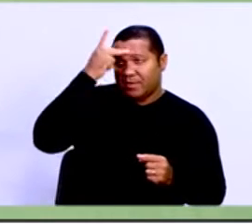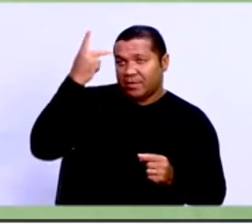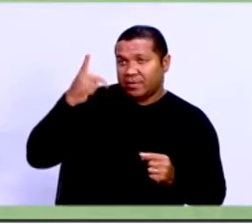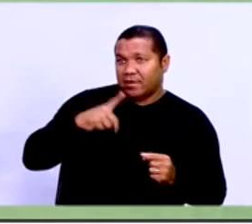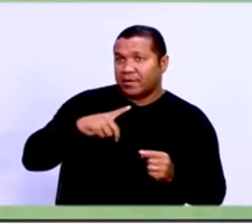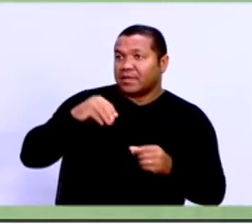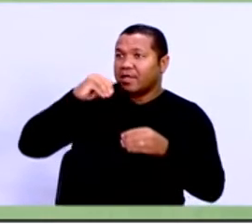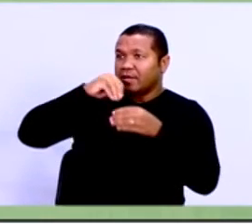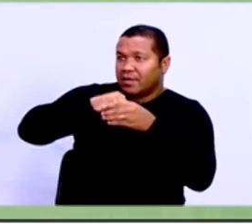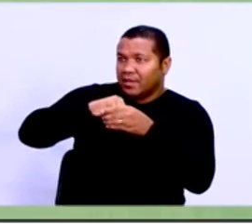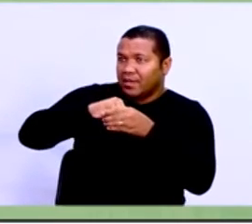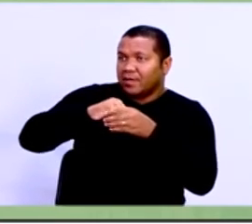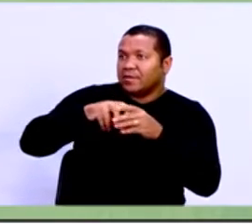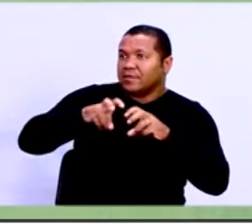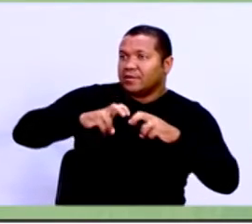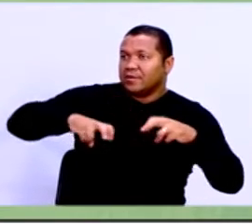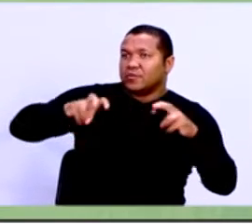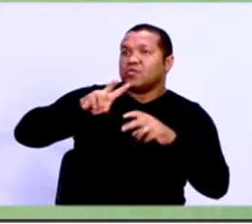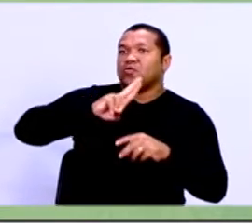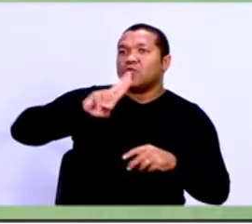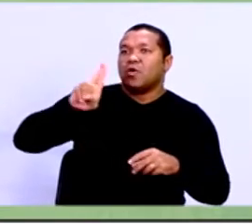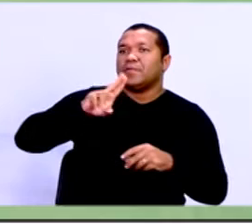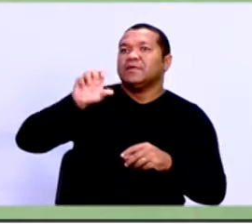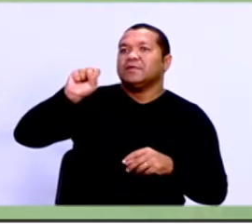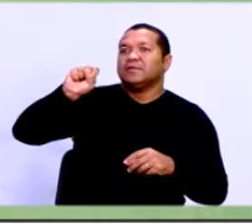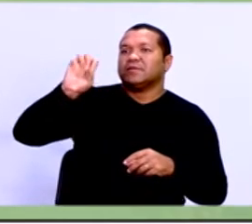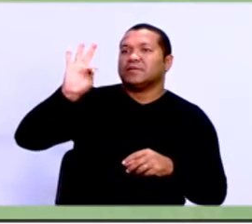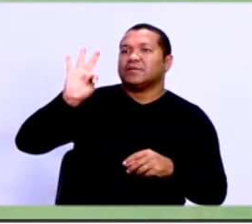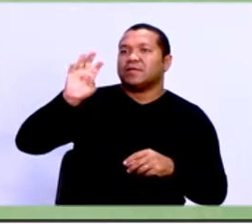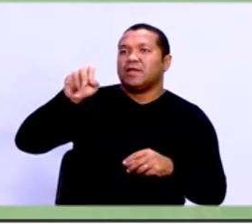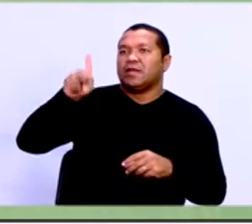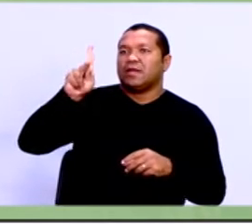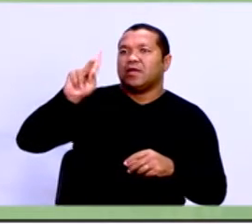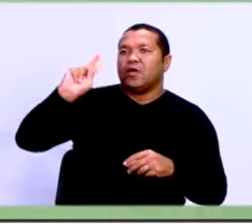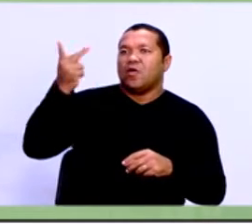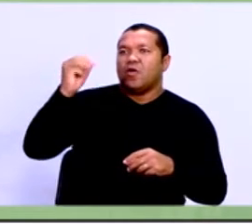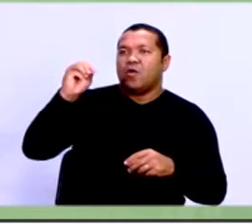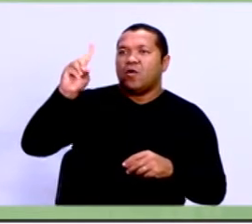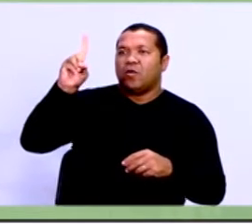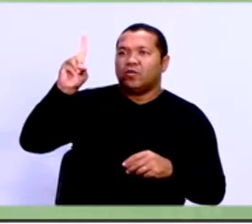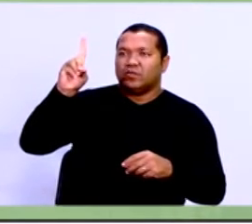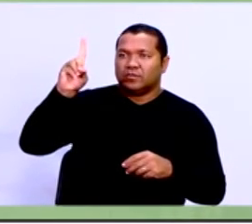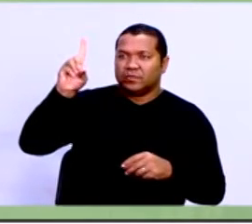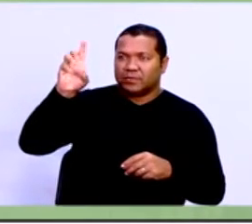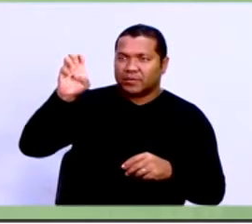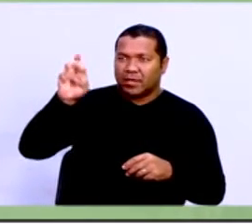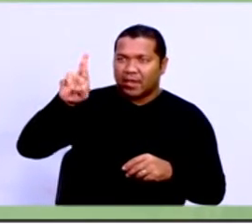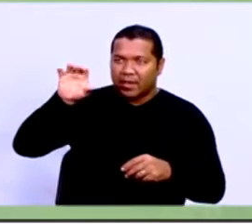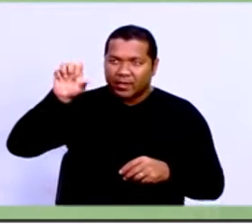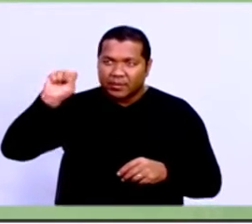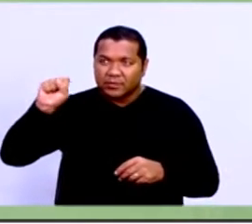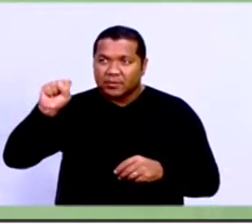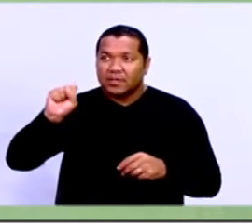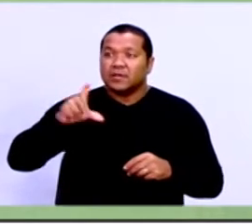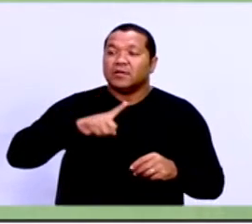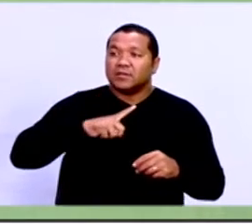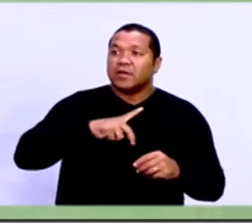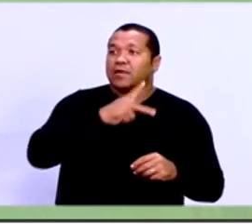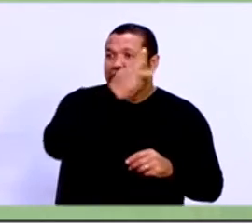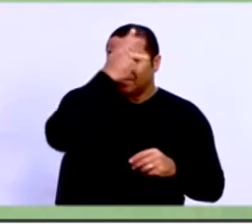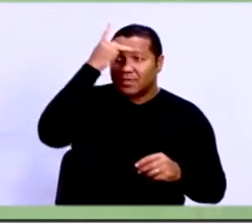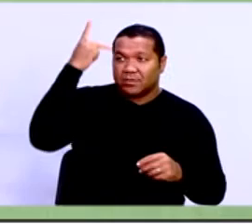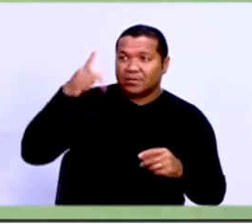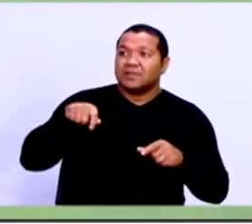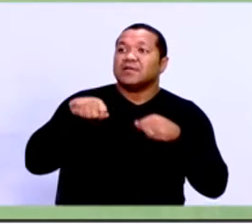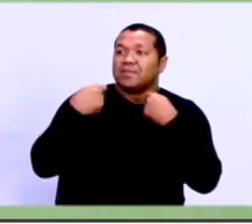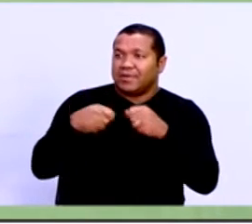reunião são chamados de stakeholders os clientes usuários eo analista de sistemas que vão discutir